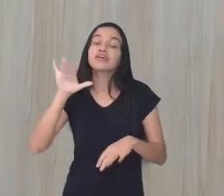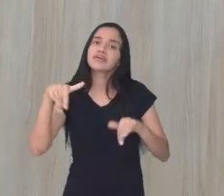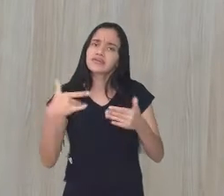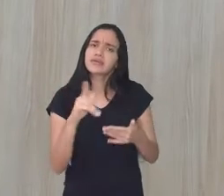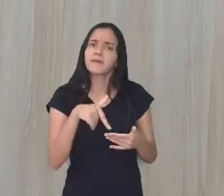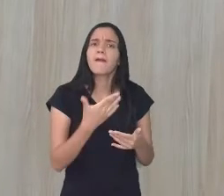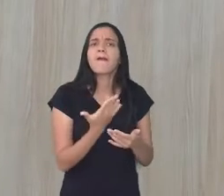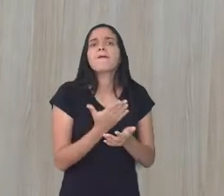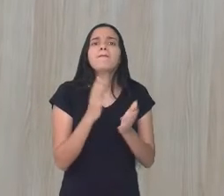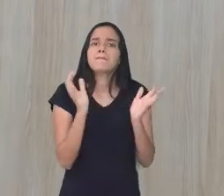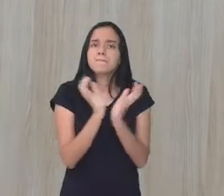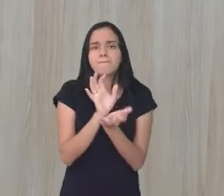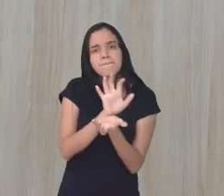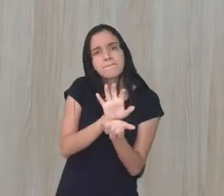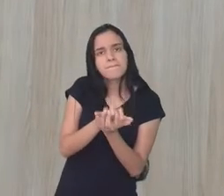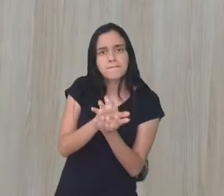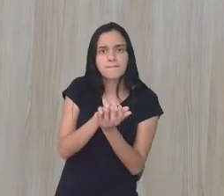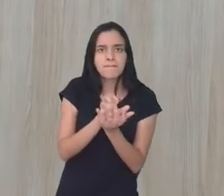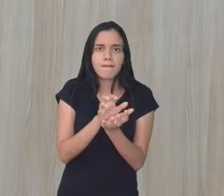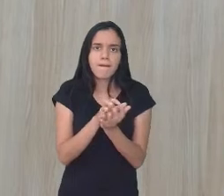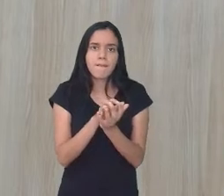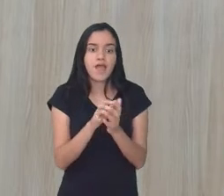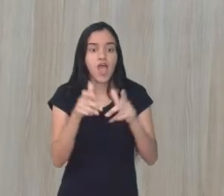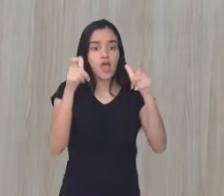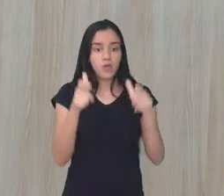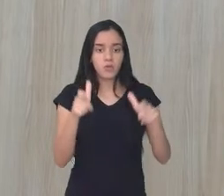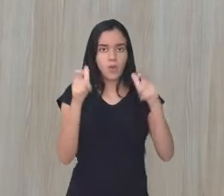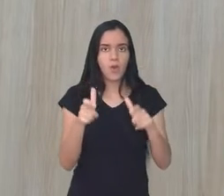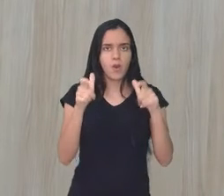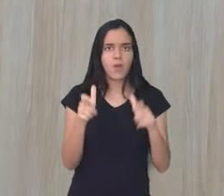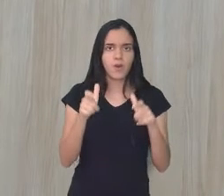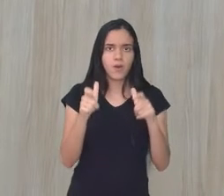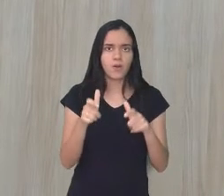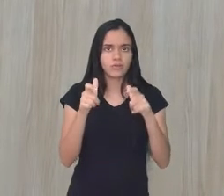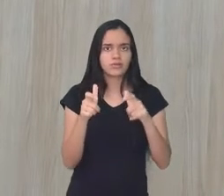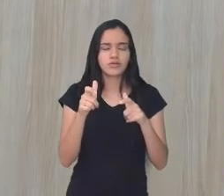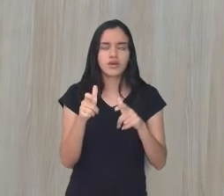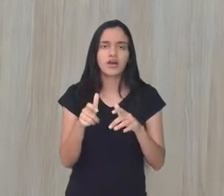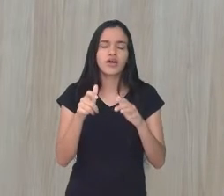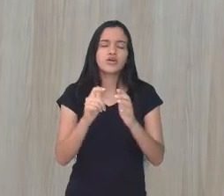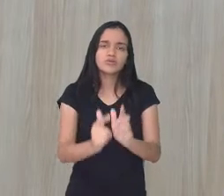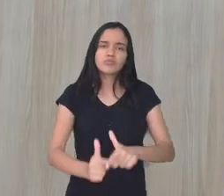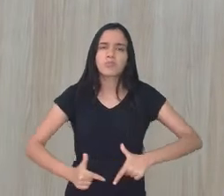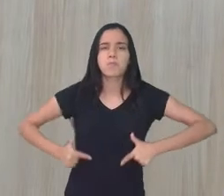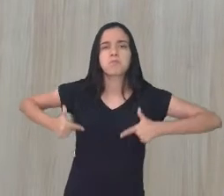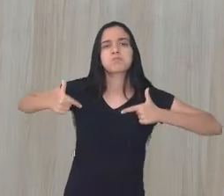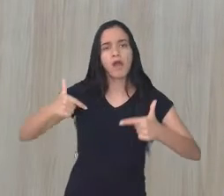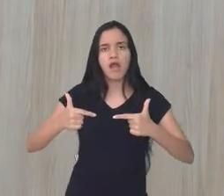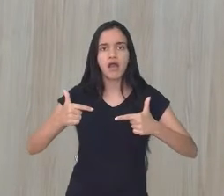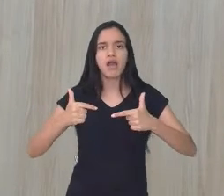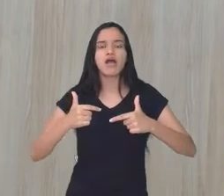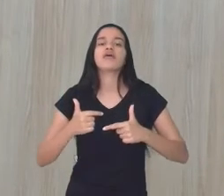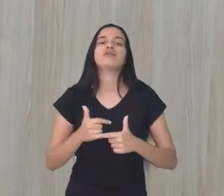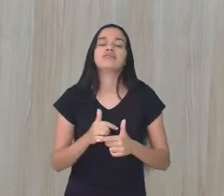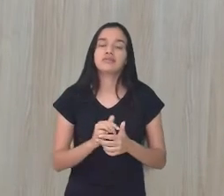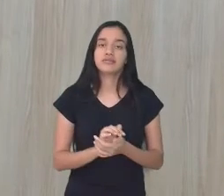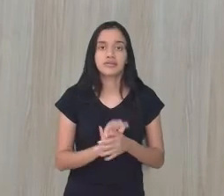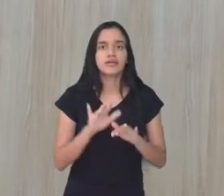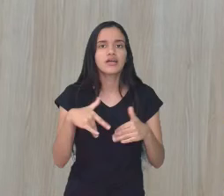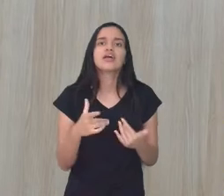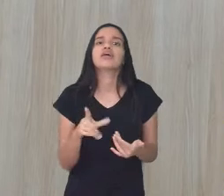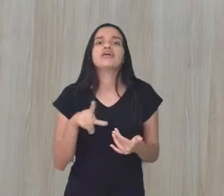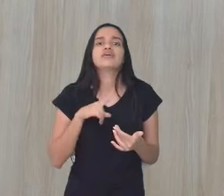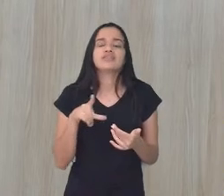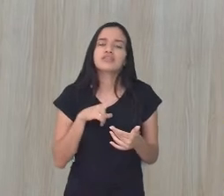Pernambuco é um local, né, de muitas revoltas, de um povo bravio, guerreiro, né, que